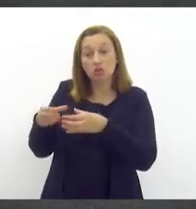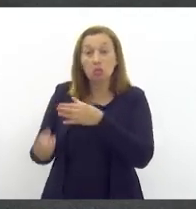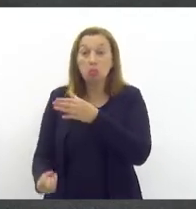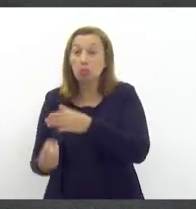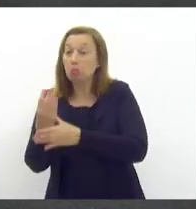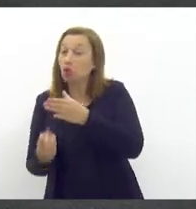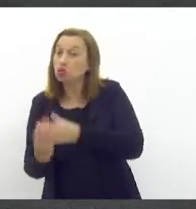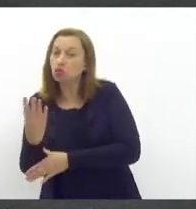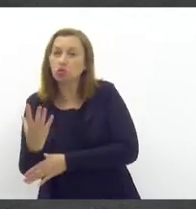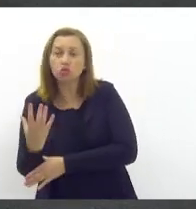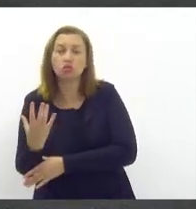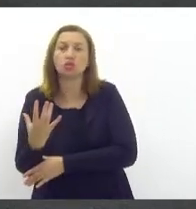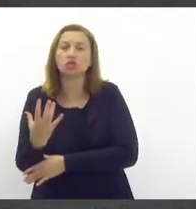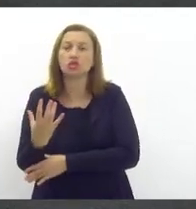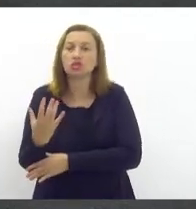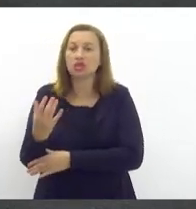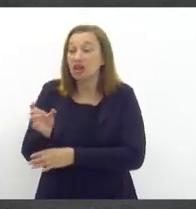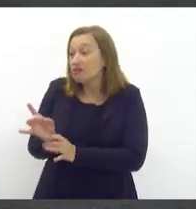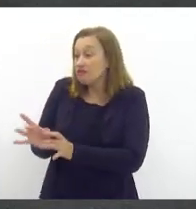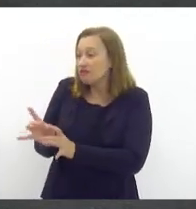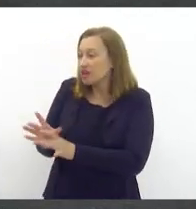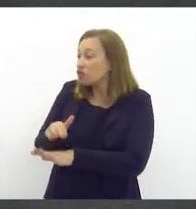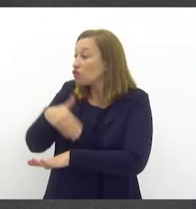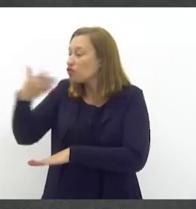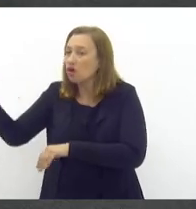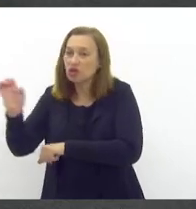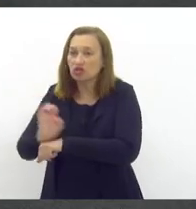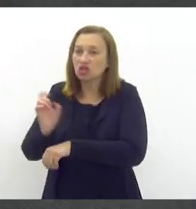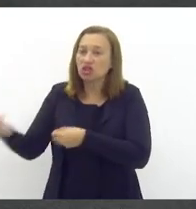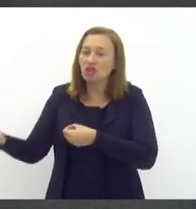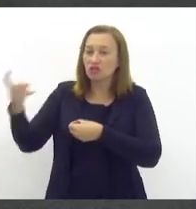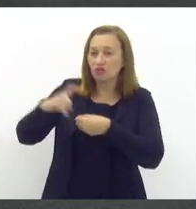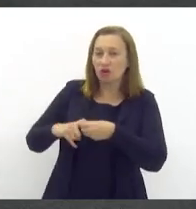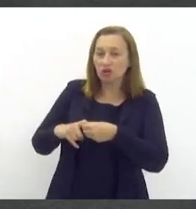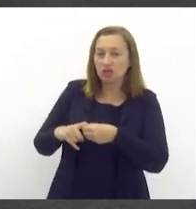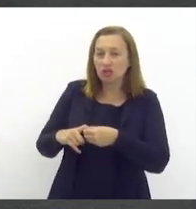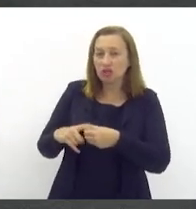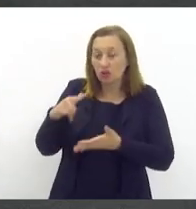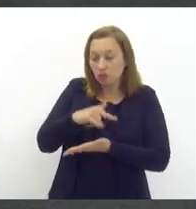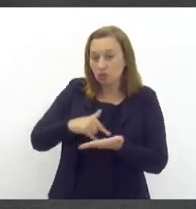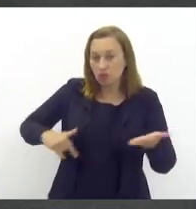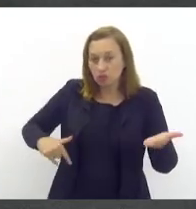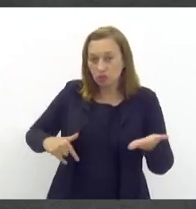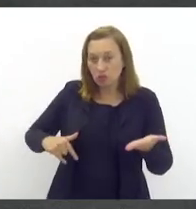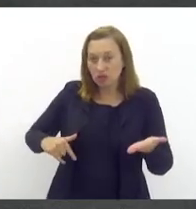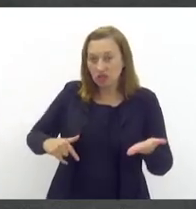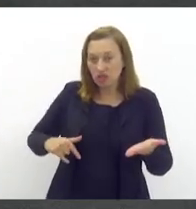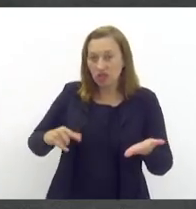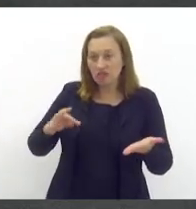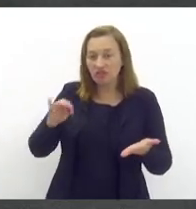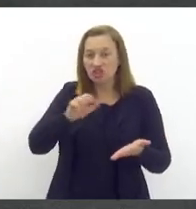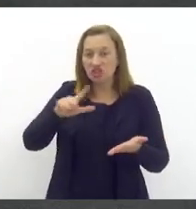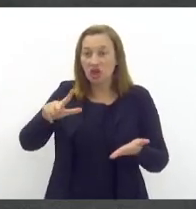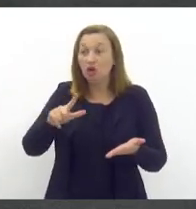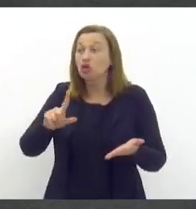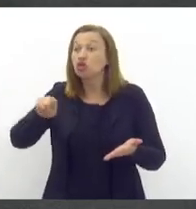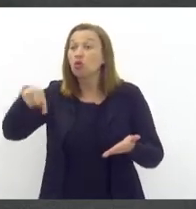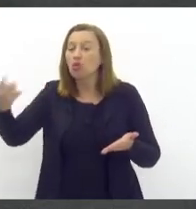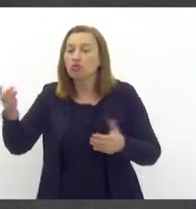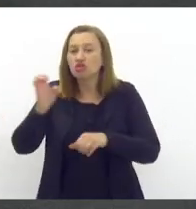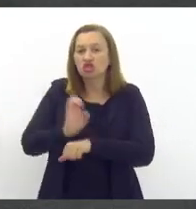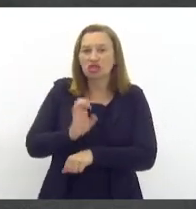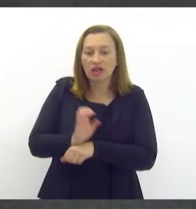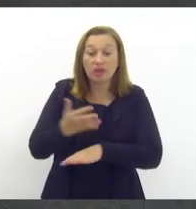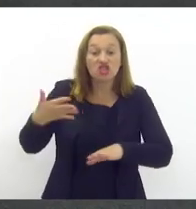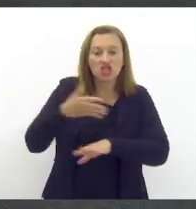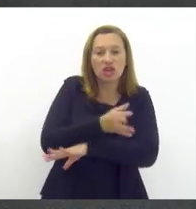esse marisco é vendido para fora e volta com nota fiscal de outros estados para chegar nos nossos restaurantes. Então, a gente